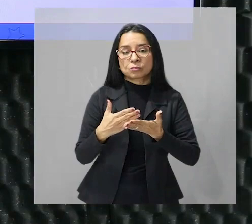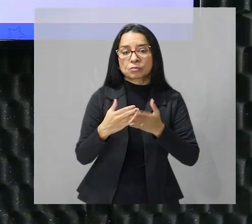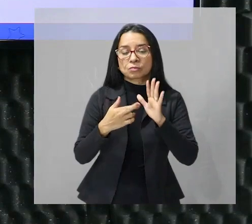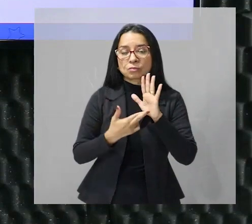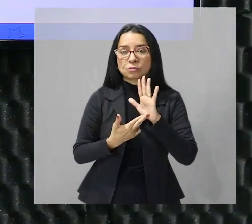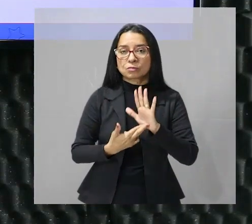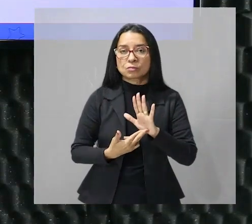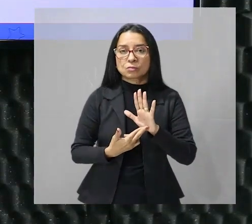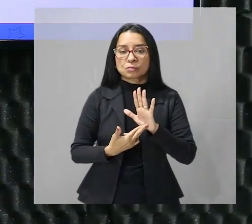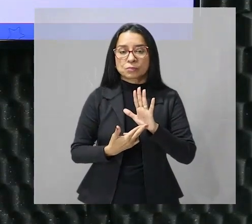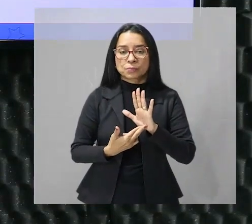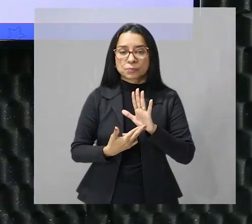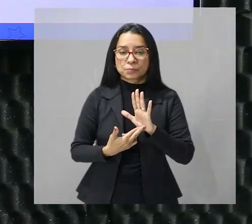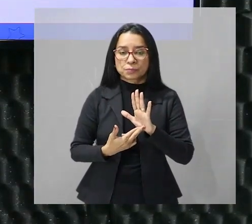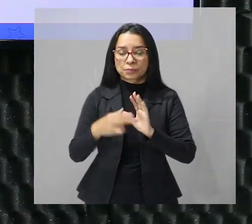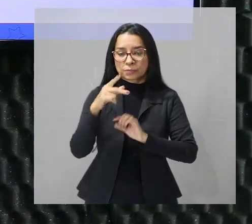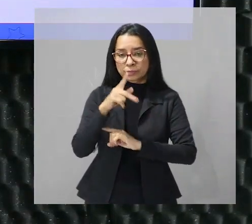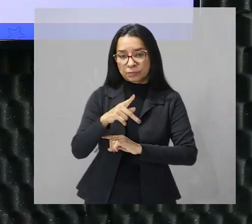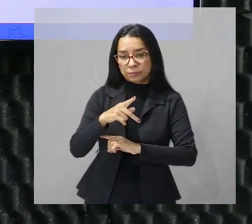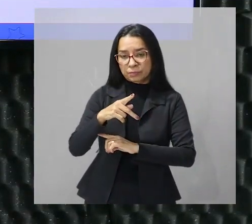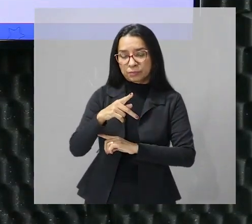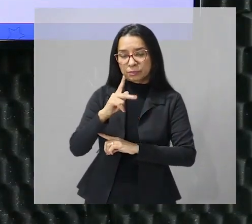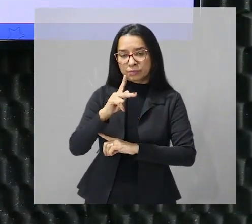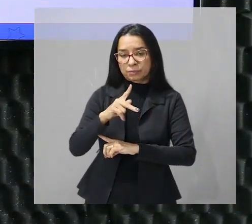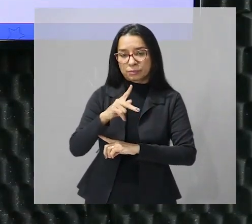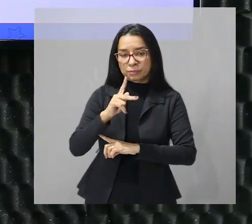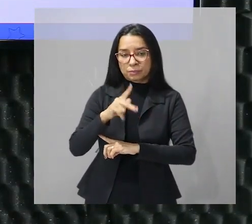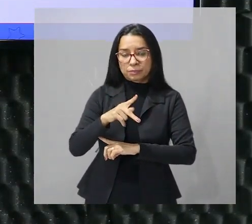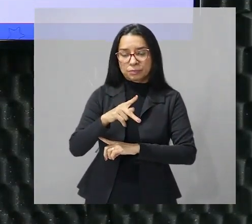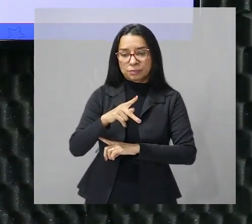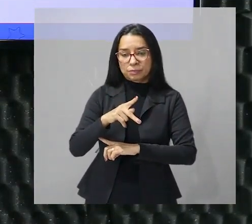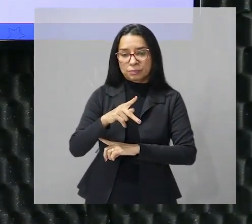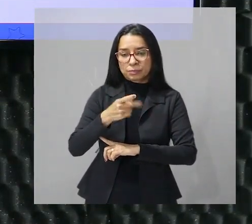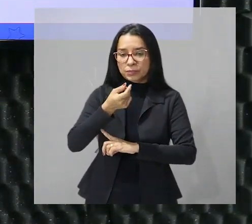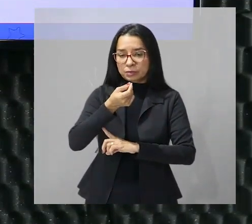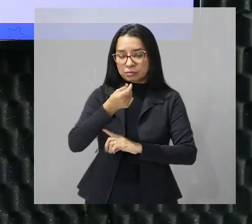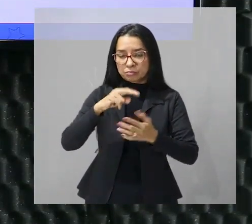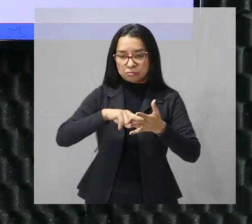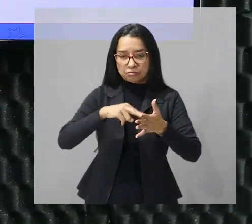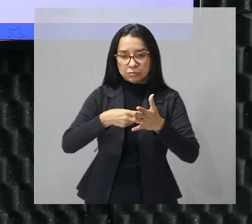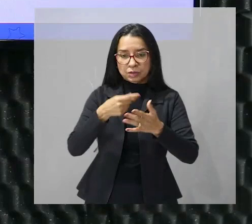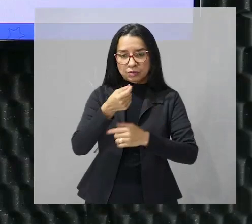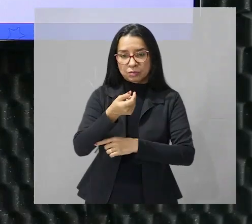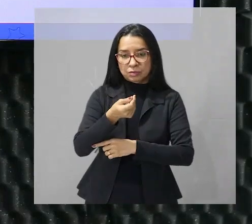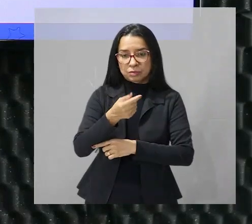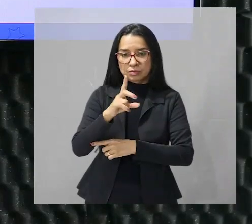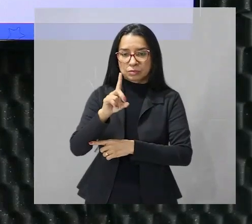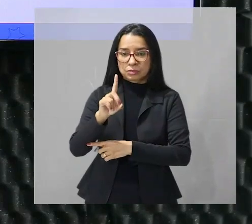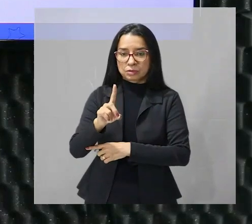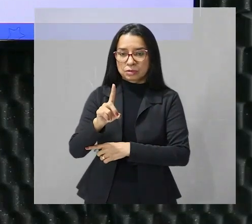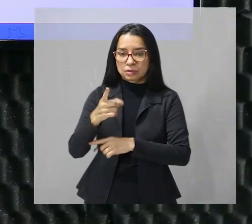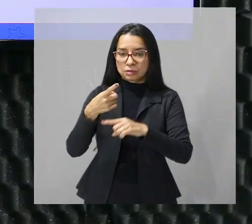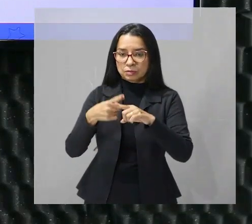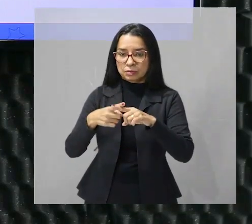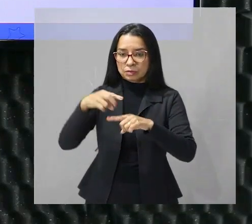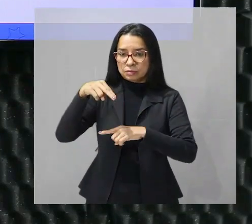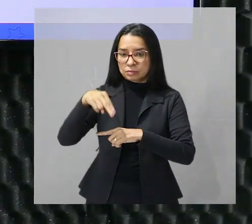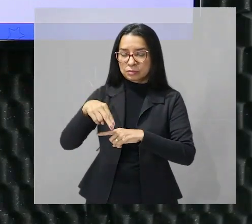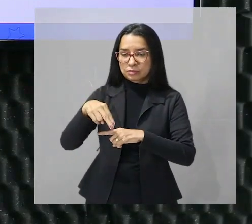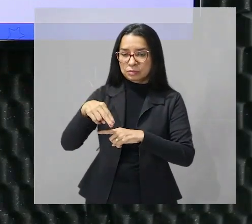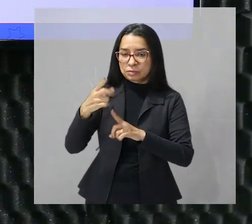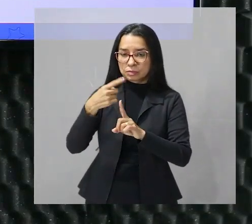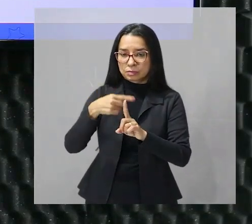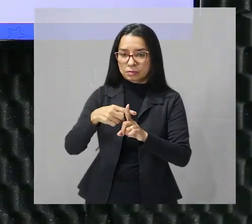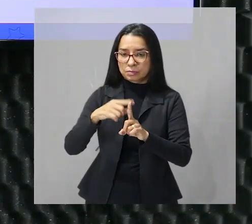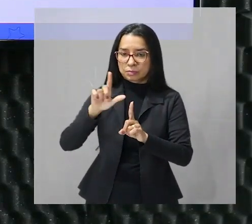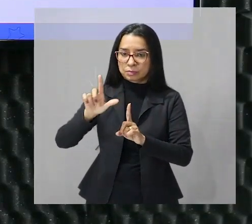ser representada essa expressão. Pre, né, que é o P, que é o preço, tá? E isso vai ser D vezes